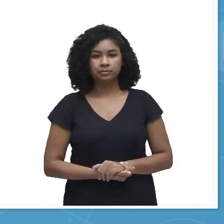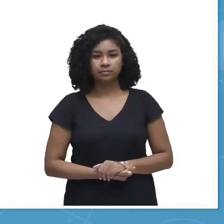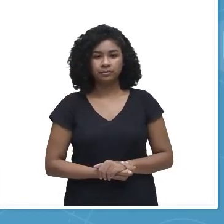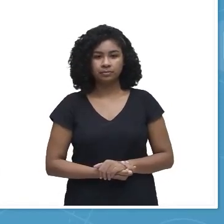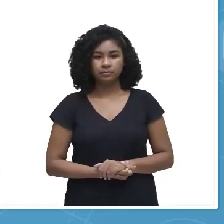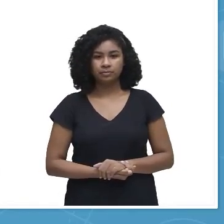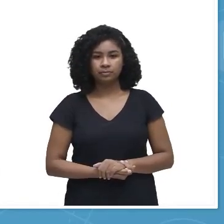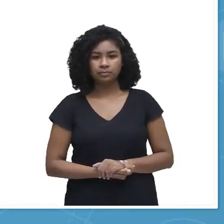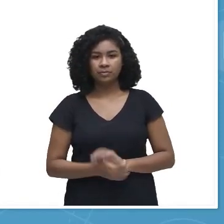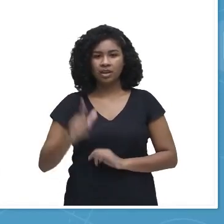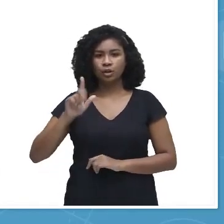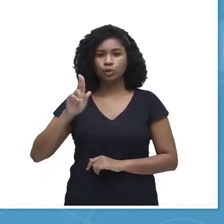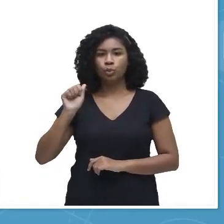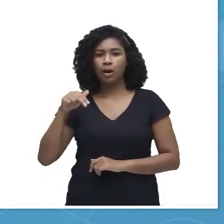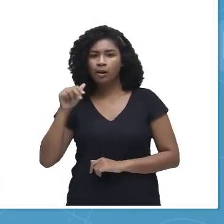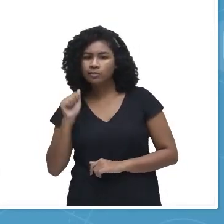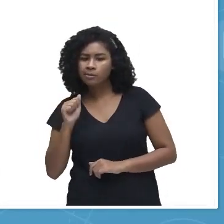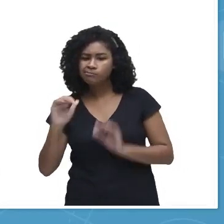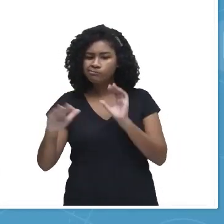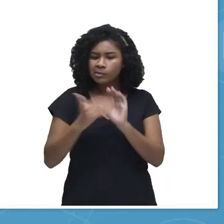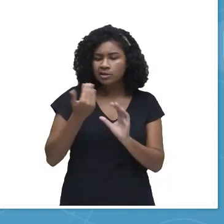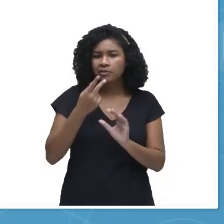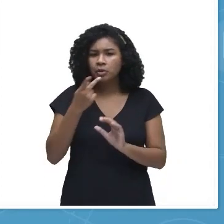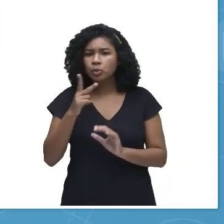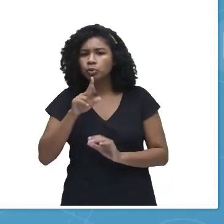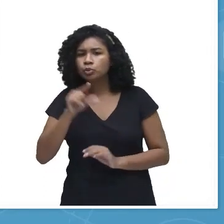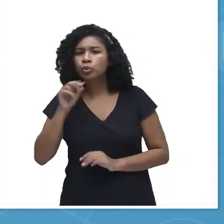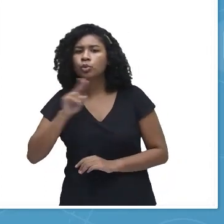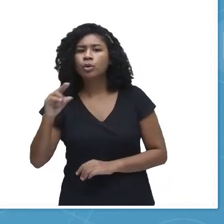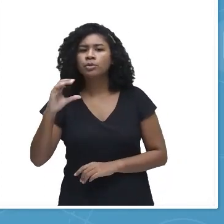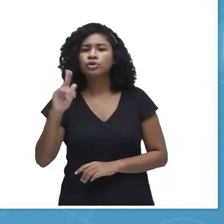A Luana está comentando Chica da Silva. A Márcia Clara